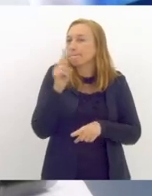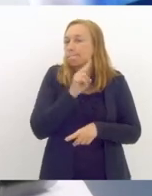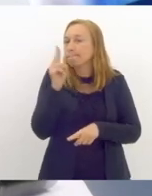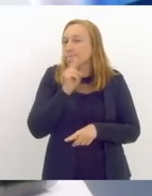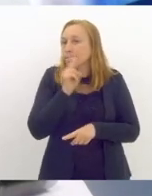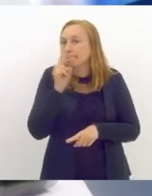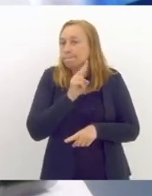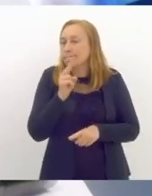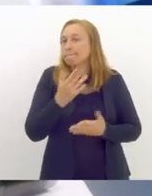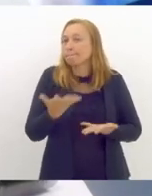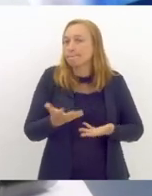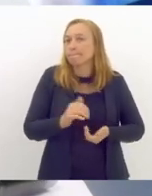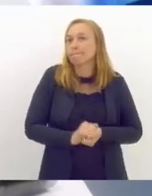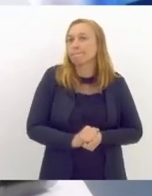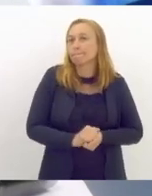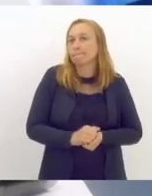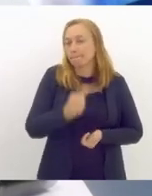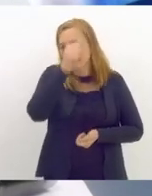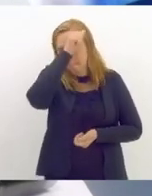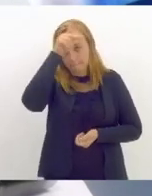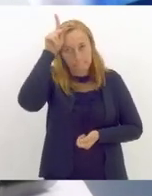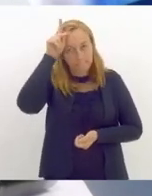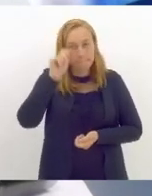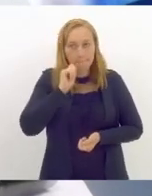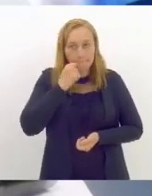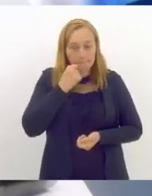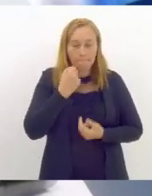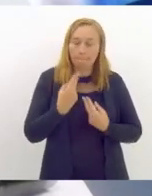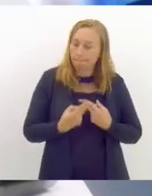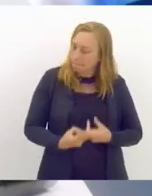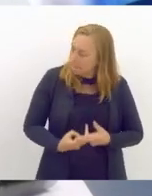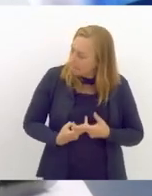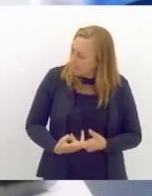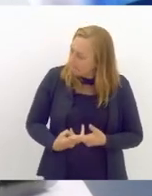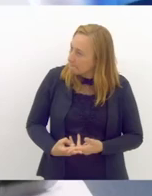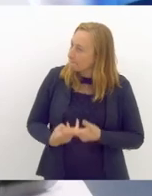desenfreada Prefeito Eduardo Paes Paciência